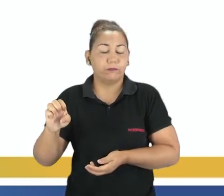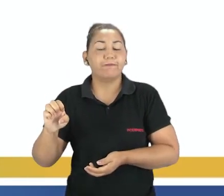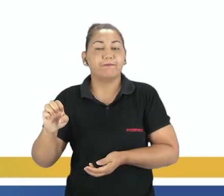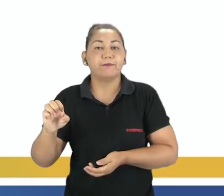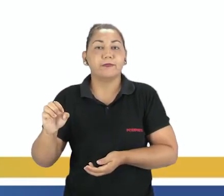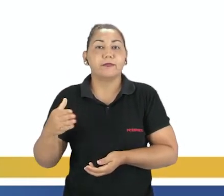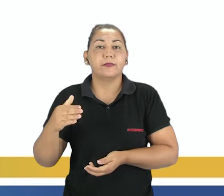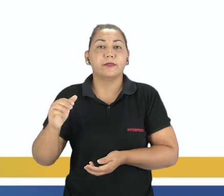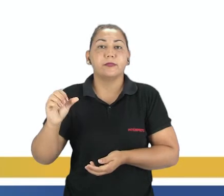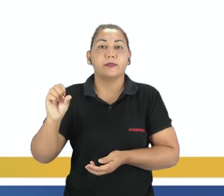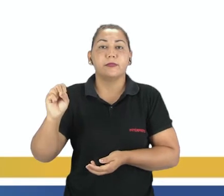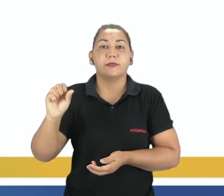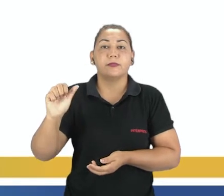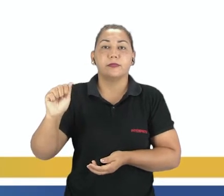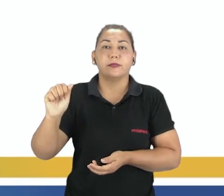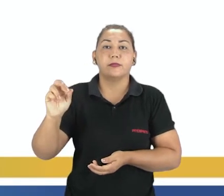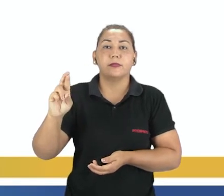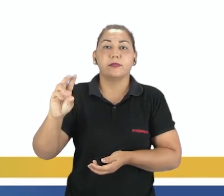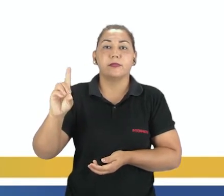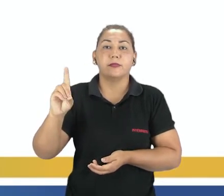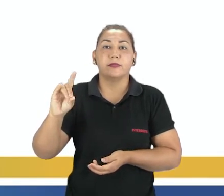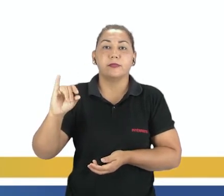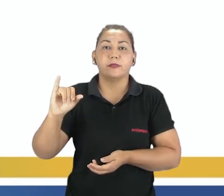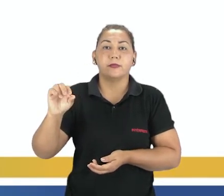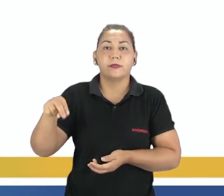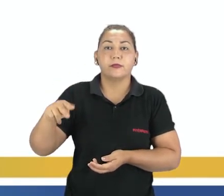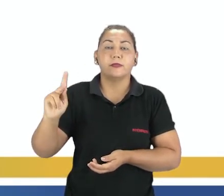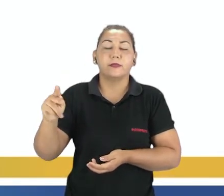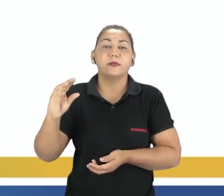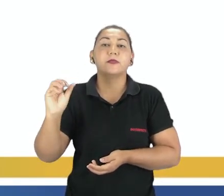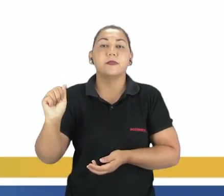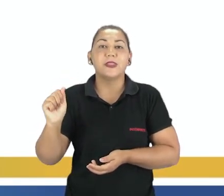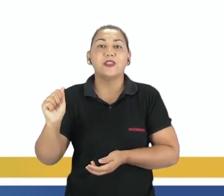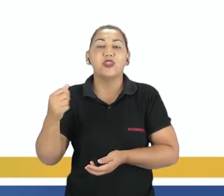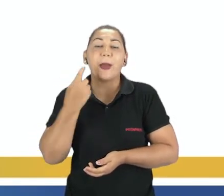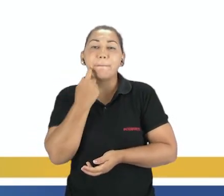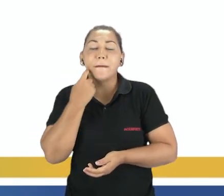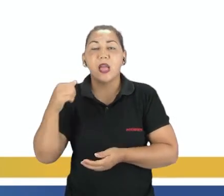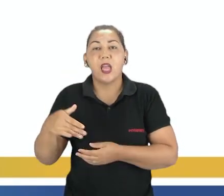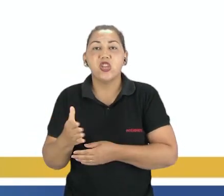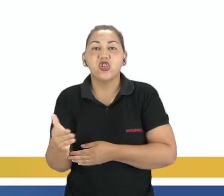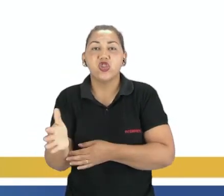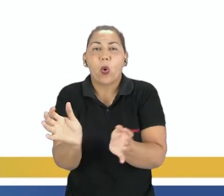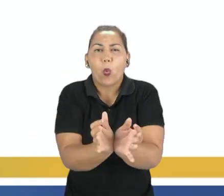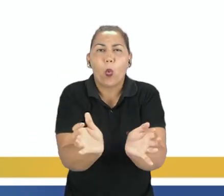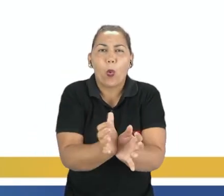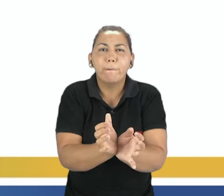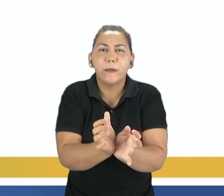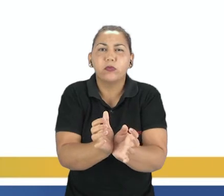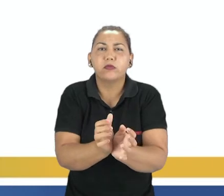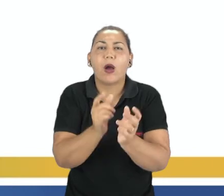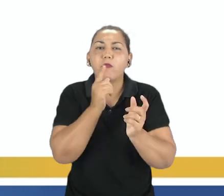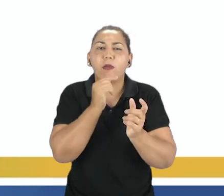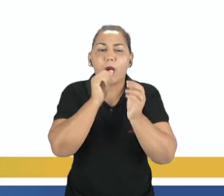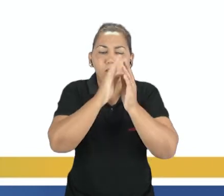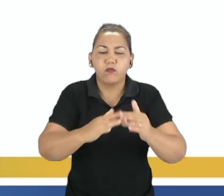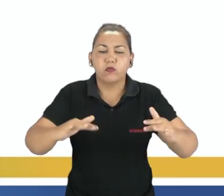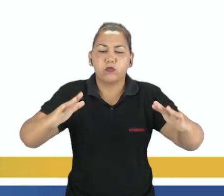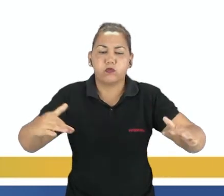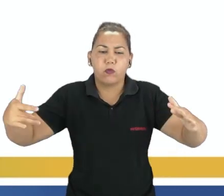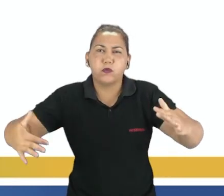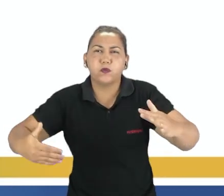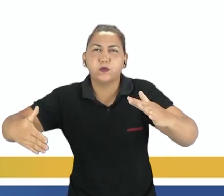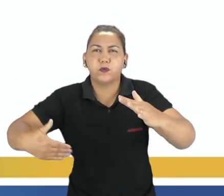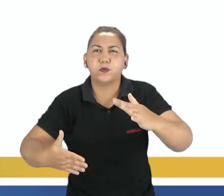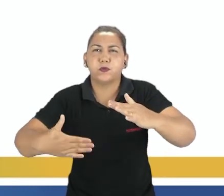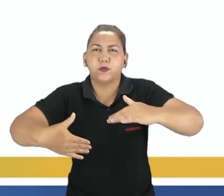uma outra forma. Um cardume de sardinhas lutavam contra as fortes ondas. Observe que aqui o